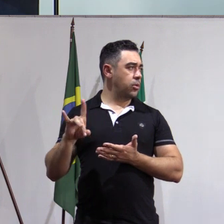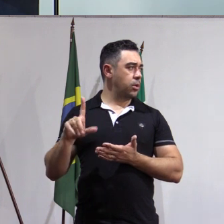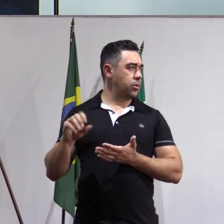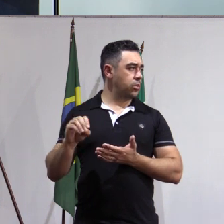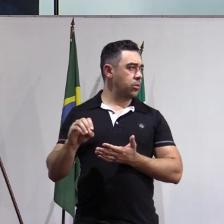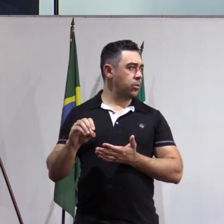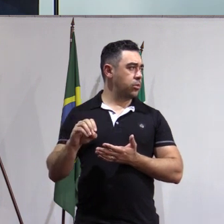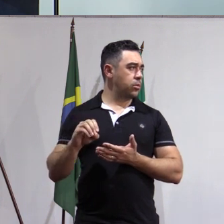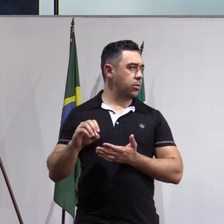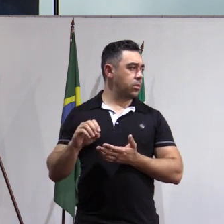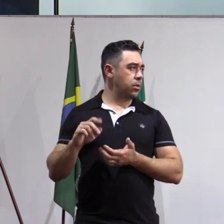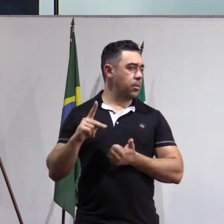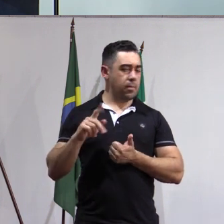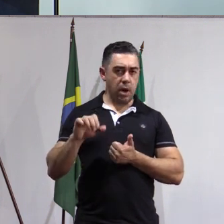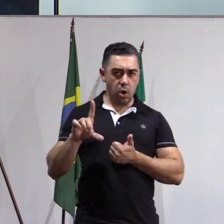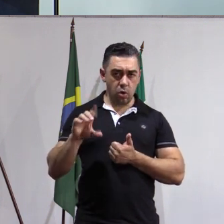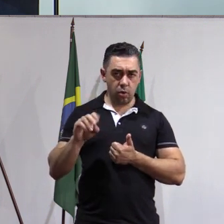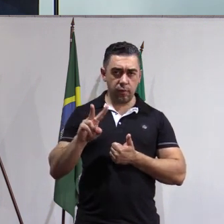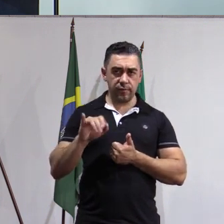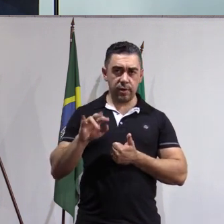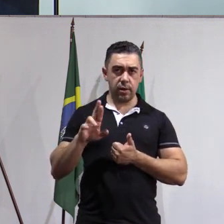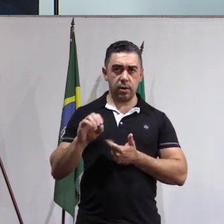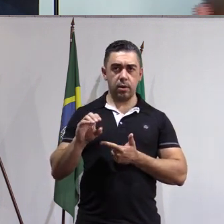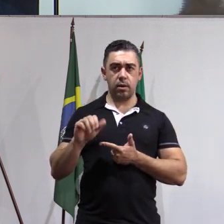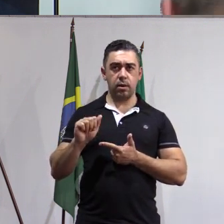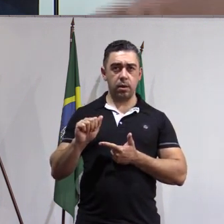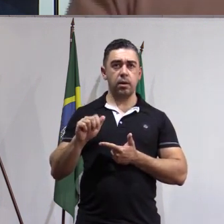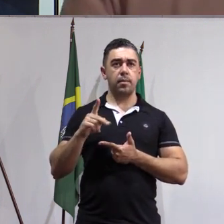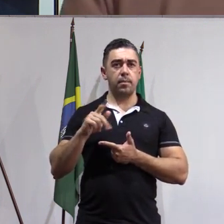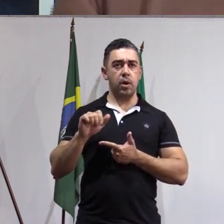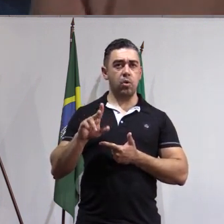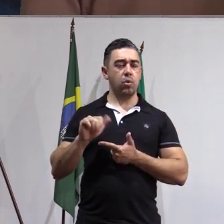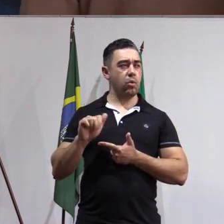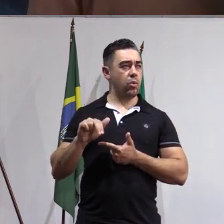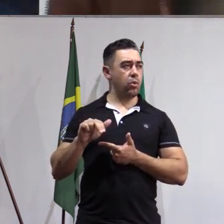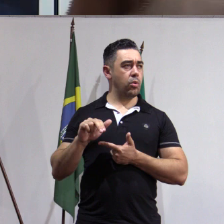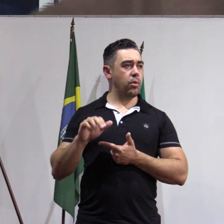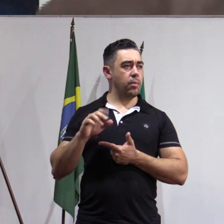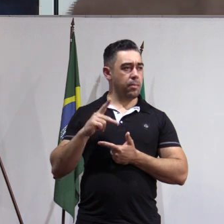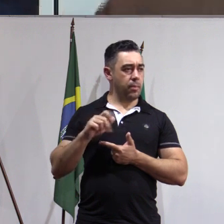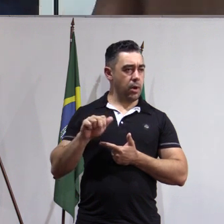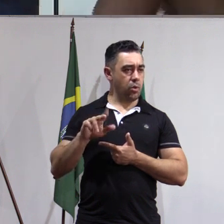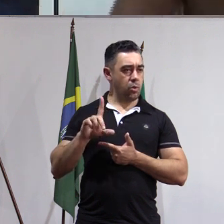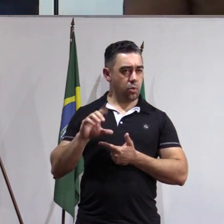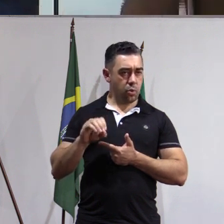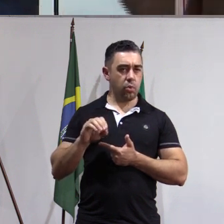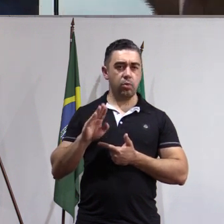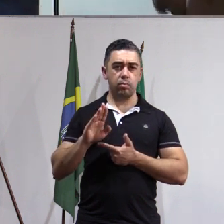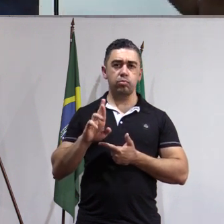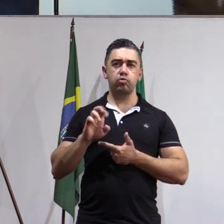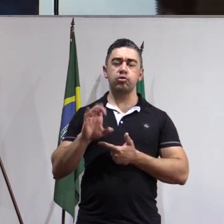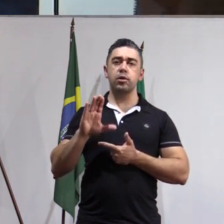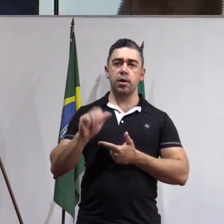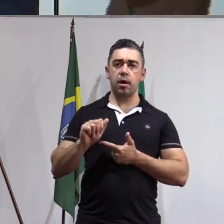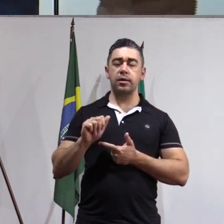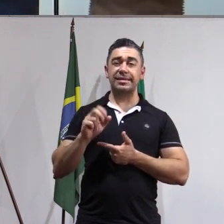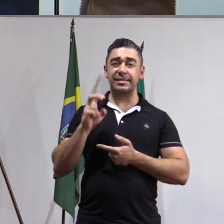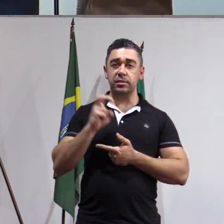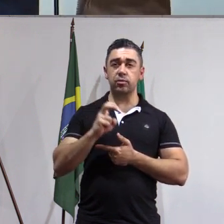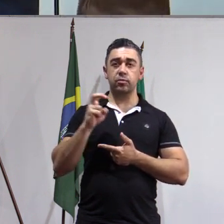Então, por favor, professor Paulo Vieira, professor Paulo Opusca, que dividirão os 5 minutos a que terão